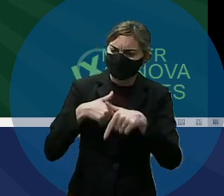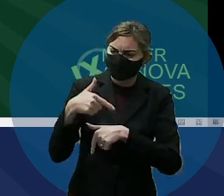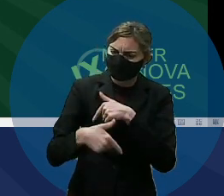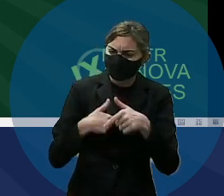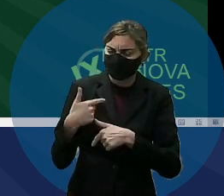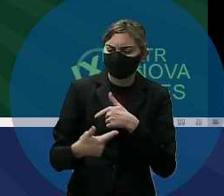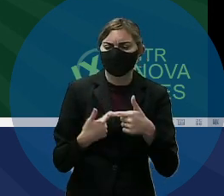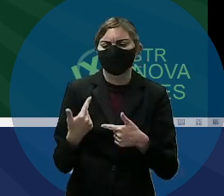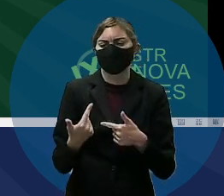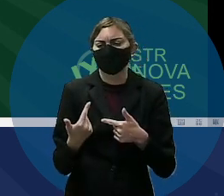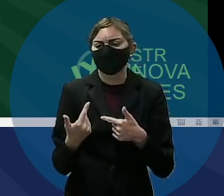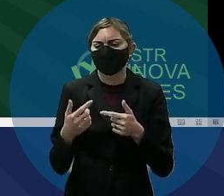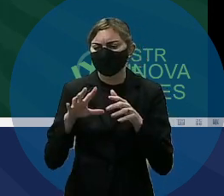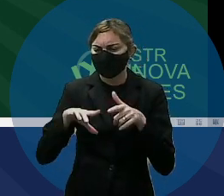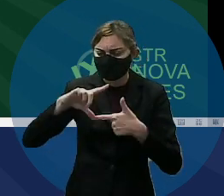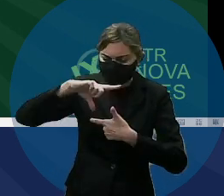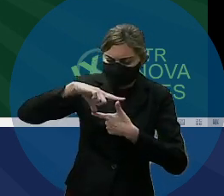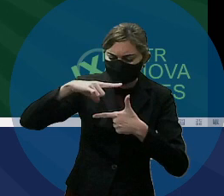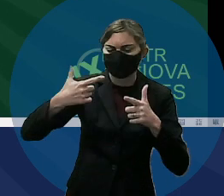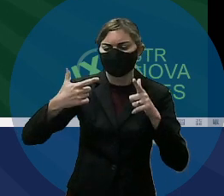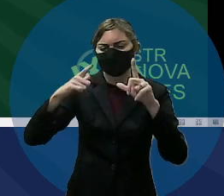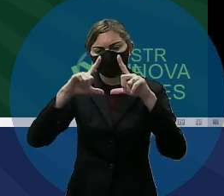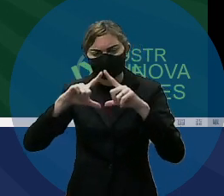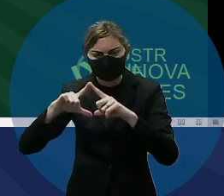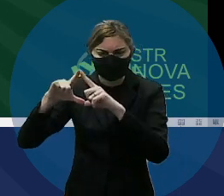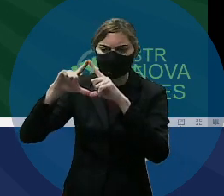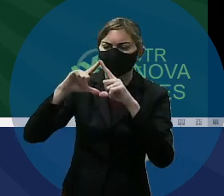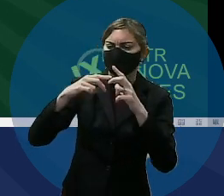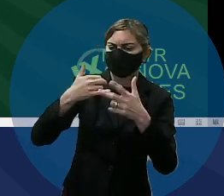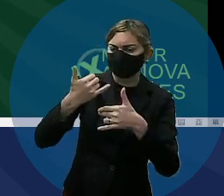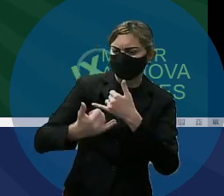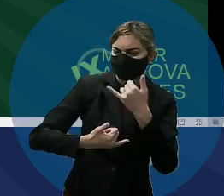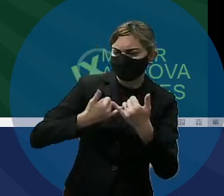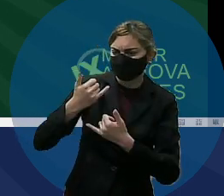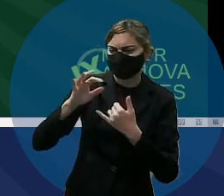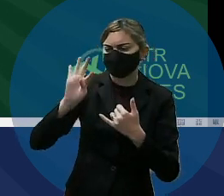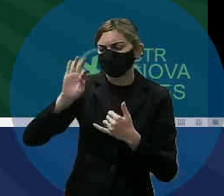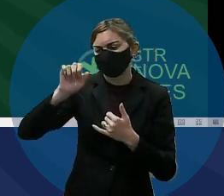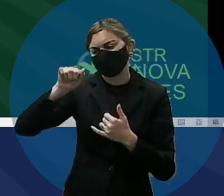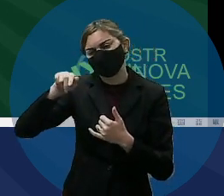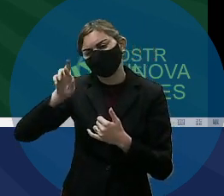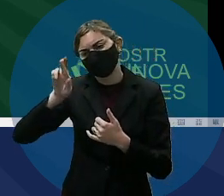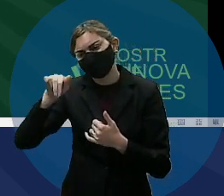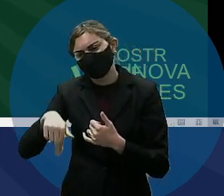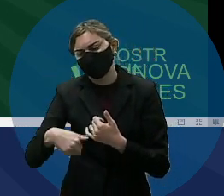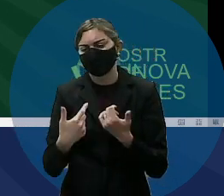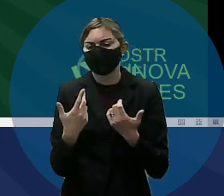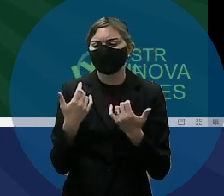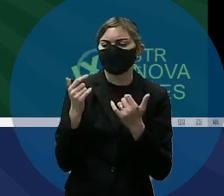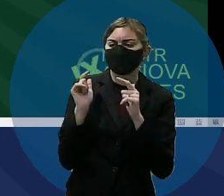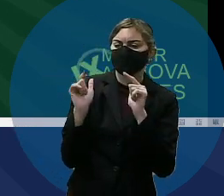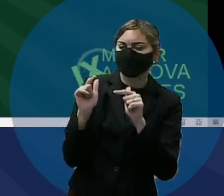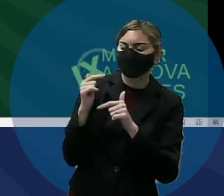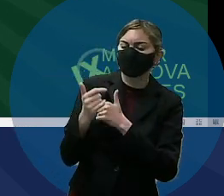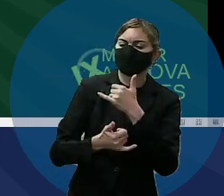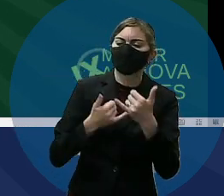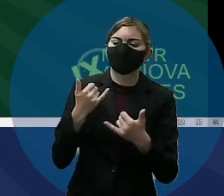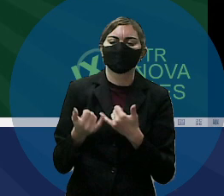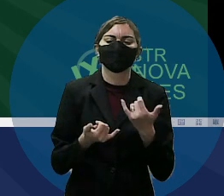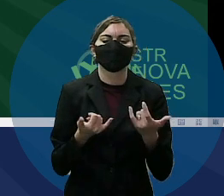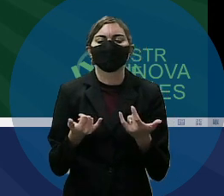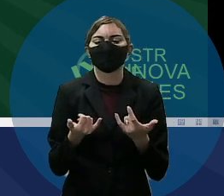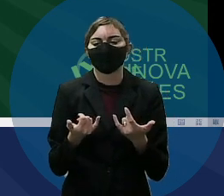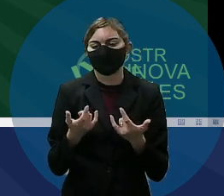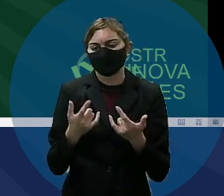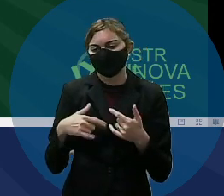questão de forma geométrica, não é? Brincar com o Tangram, não é? Descontrair, porque quebra até